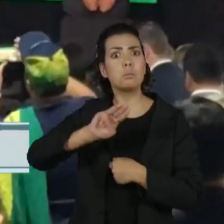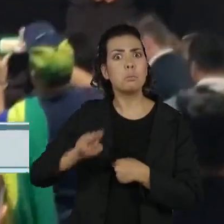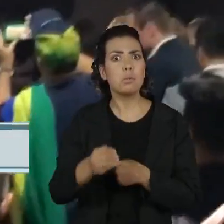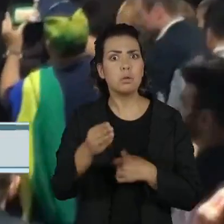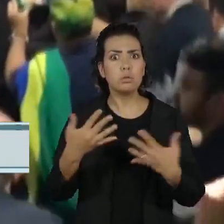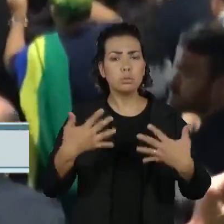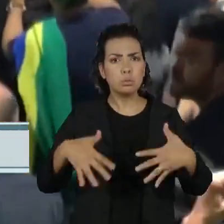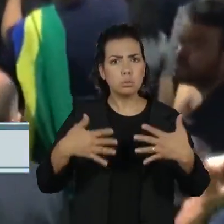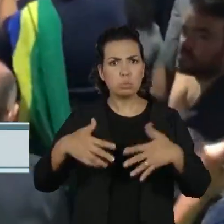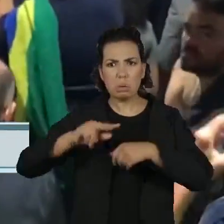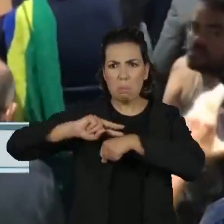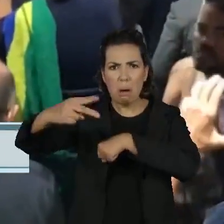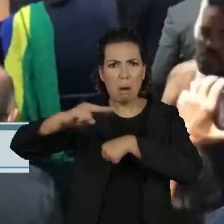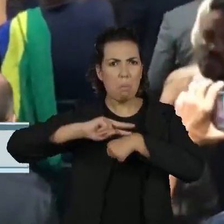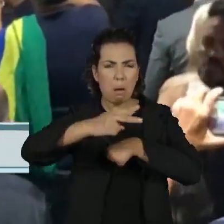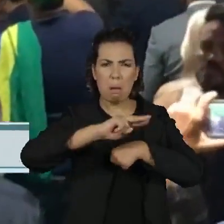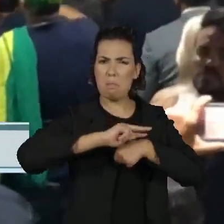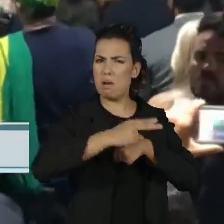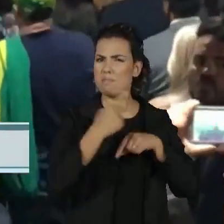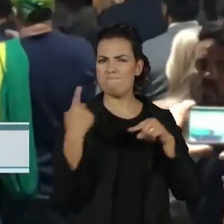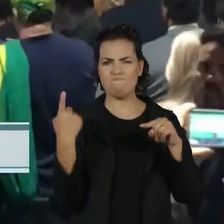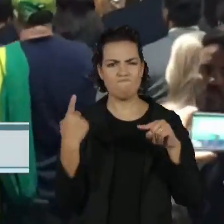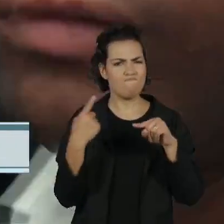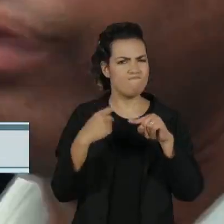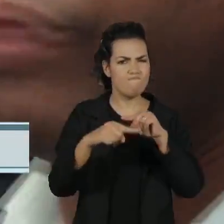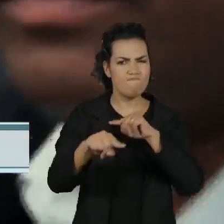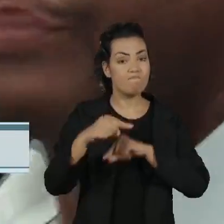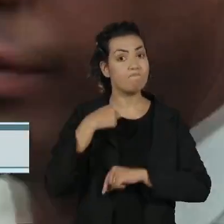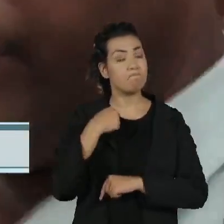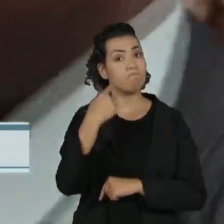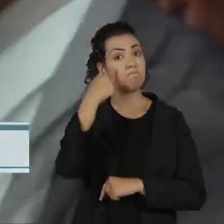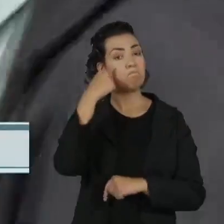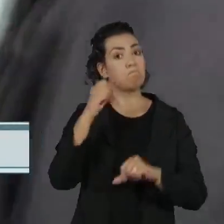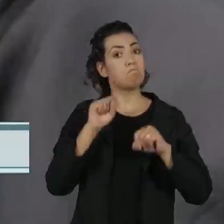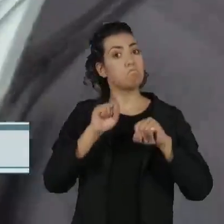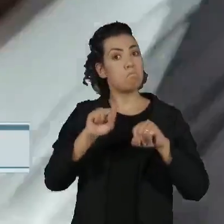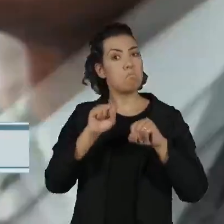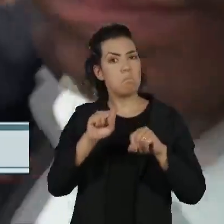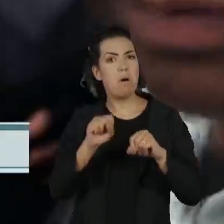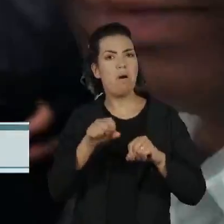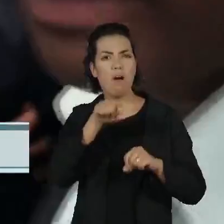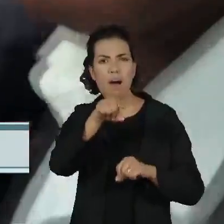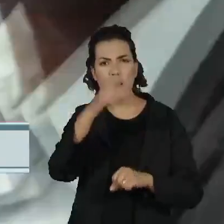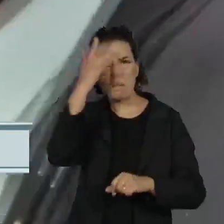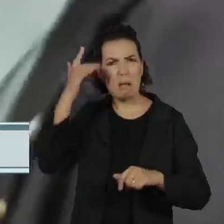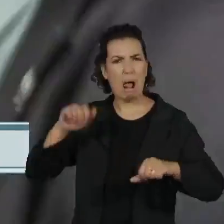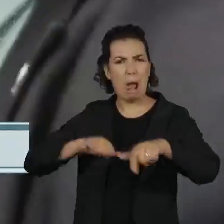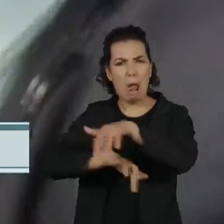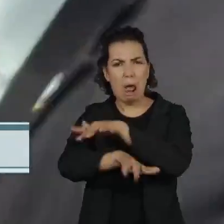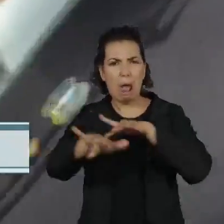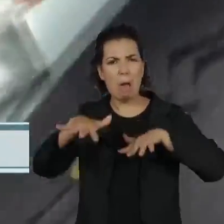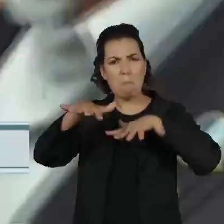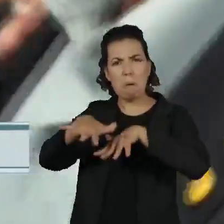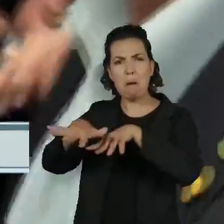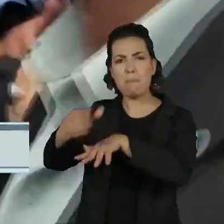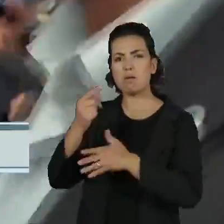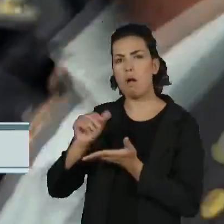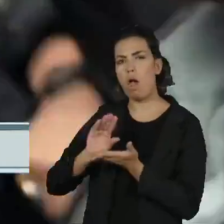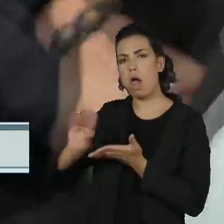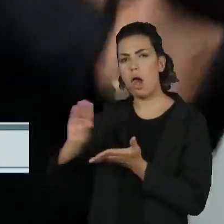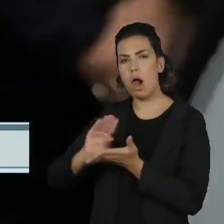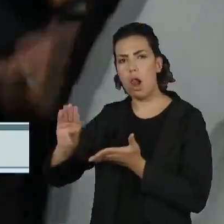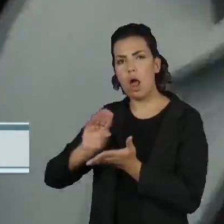consideradas atípicas podem ter relação com a campanha de doações organizada por apoiadores para pagar multas do